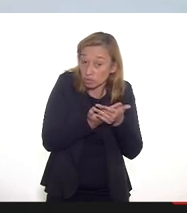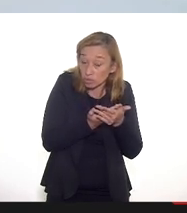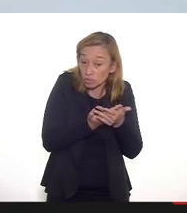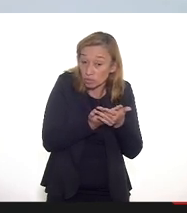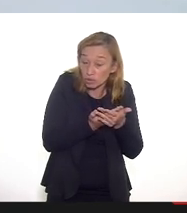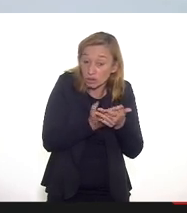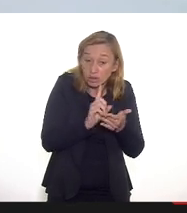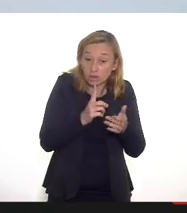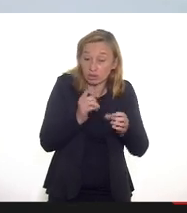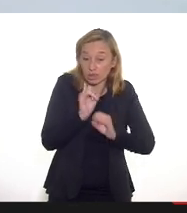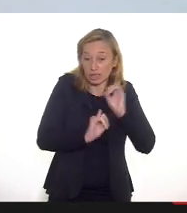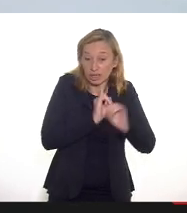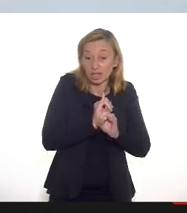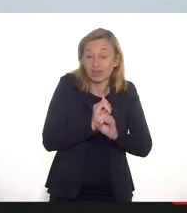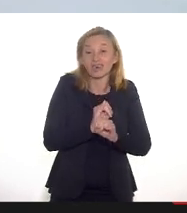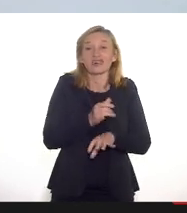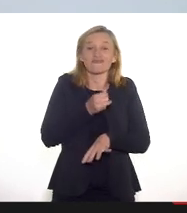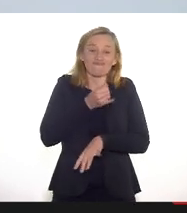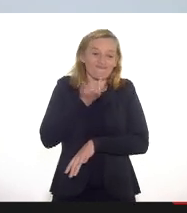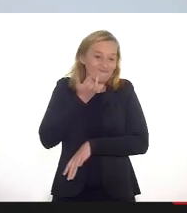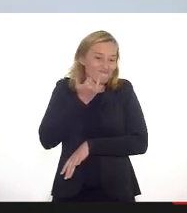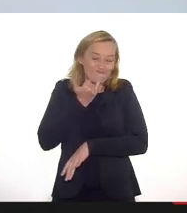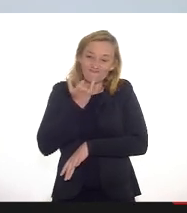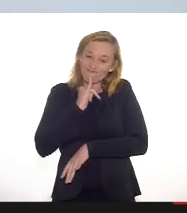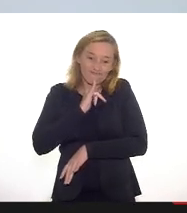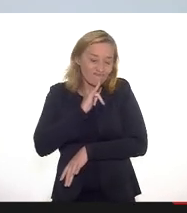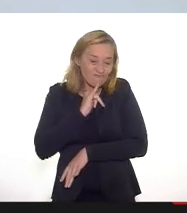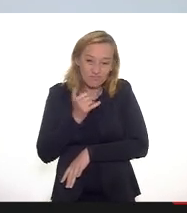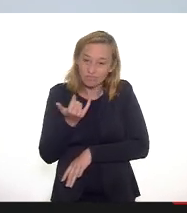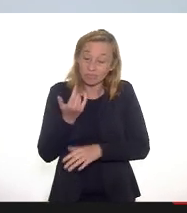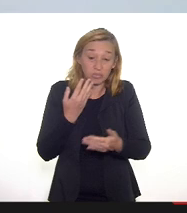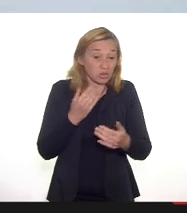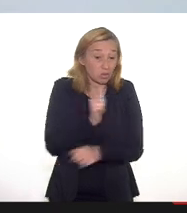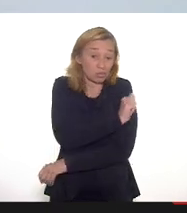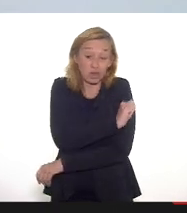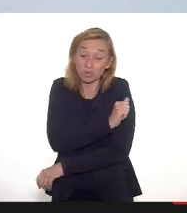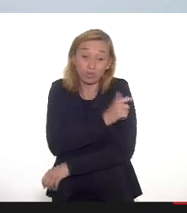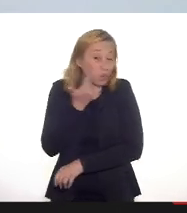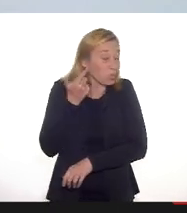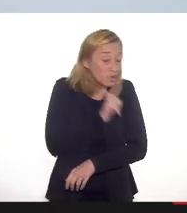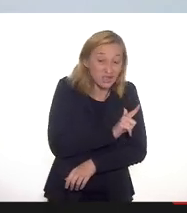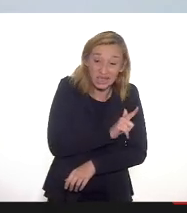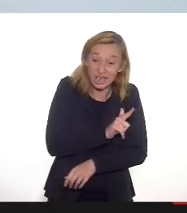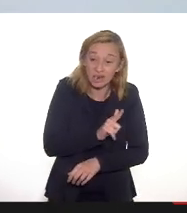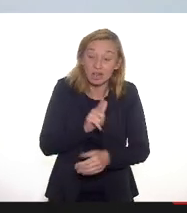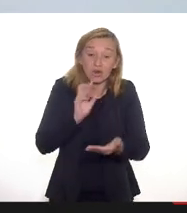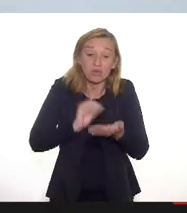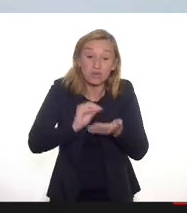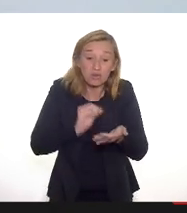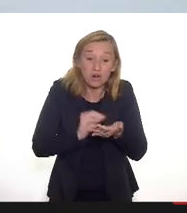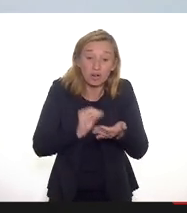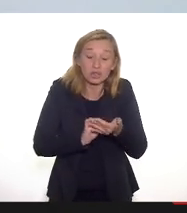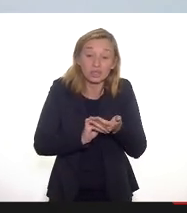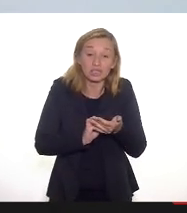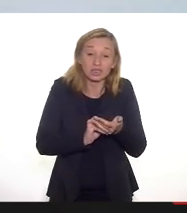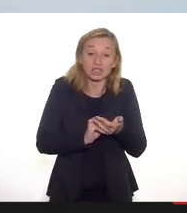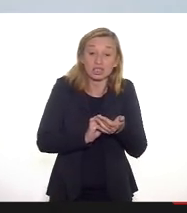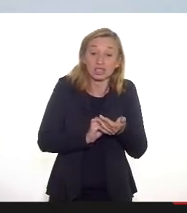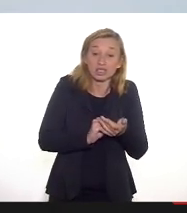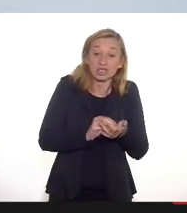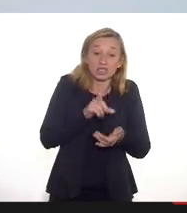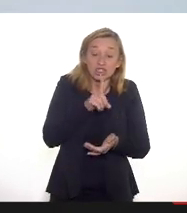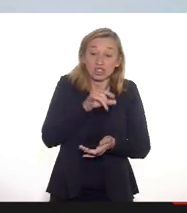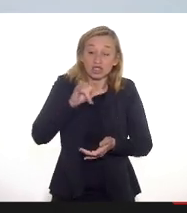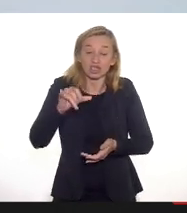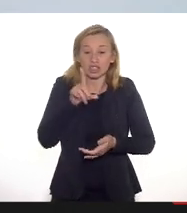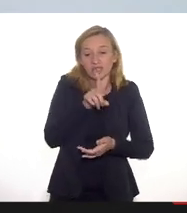foram, que os alunos não conseguem absorver o que está lá por falta de didática, por falta da própria aplicação, então a gente não está